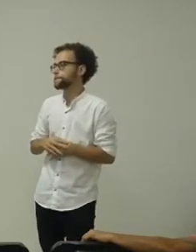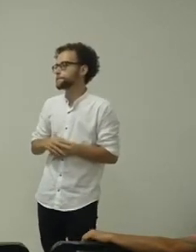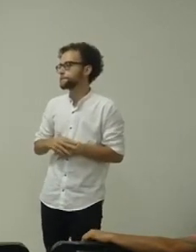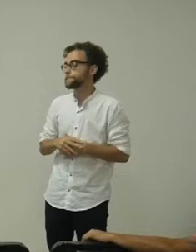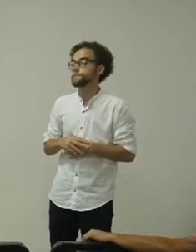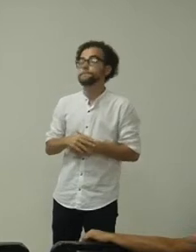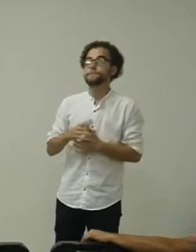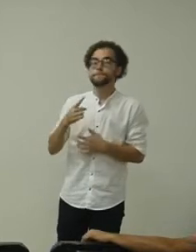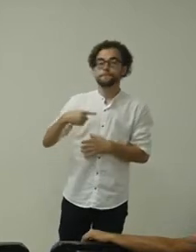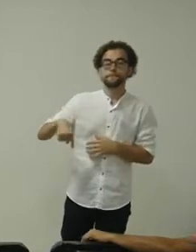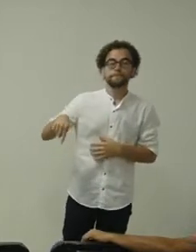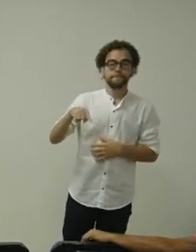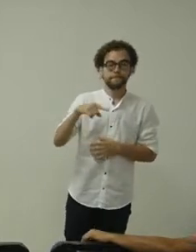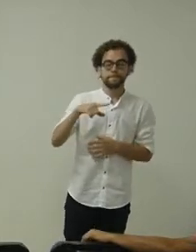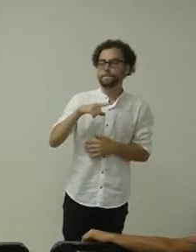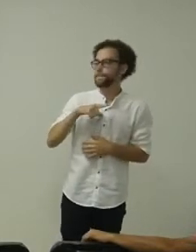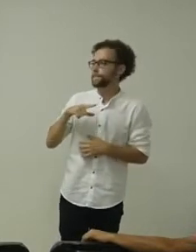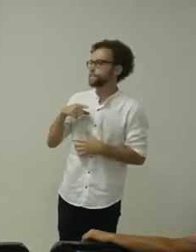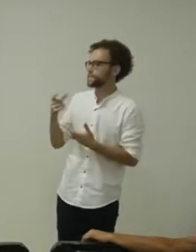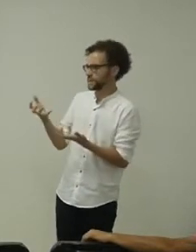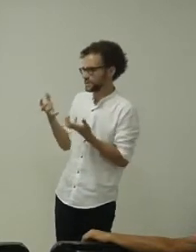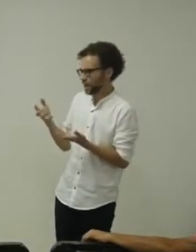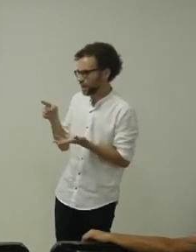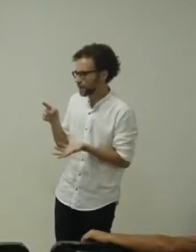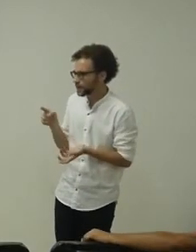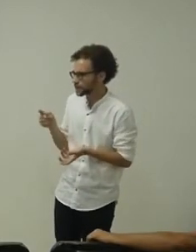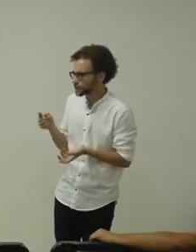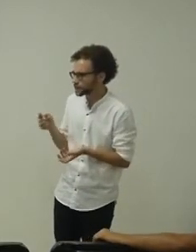Tá, nós temos aqui... Você quer...